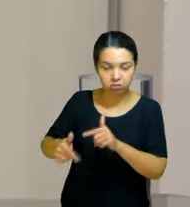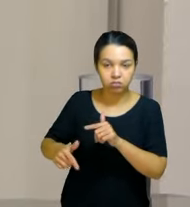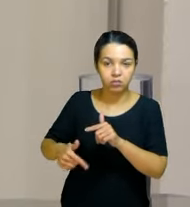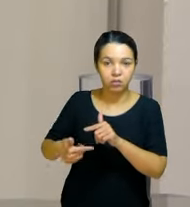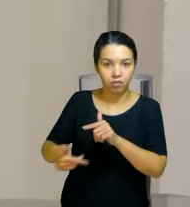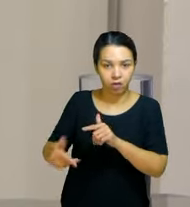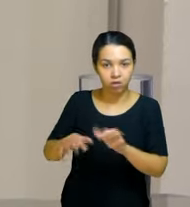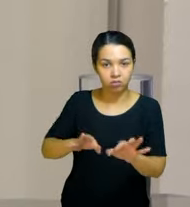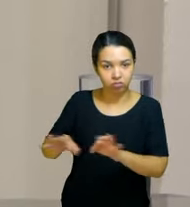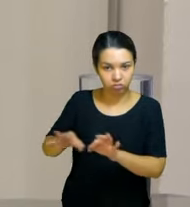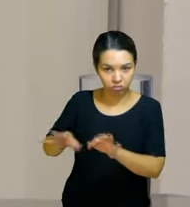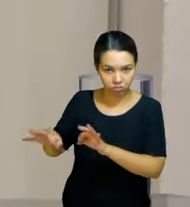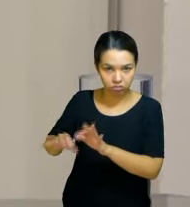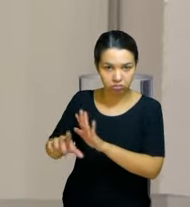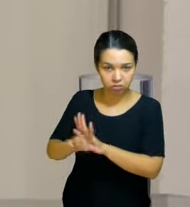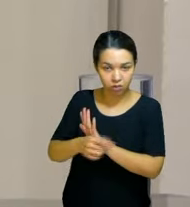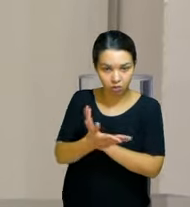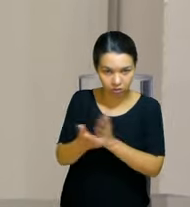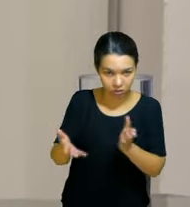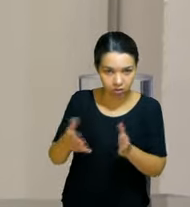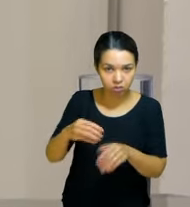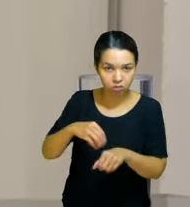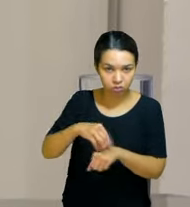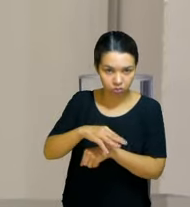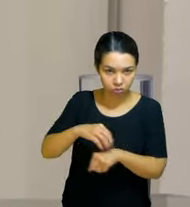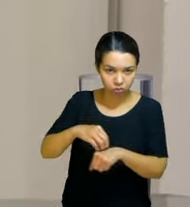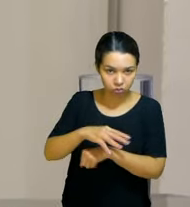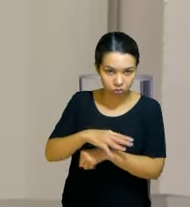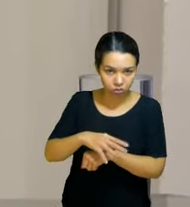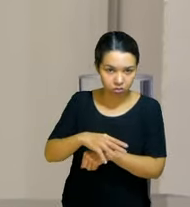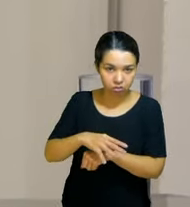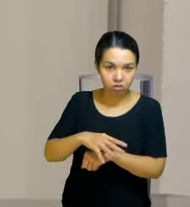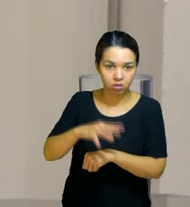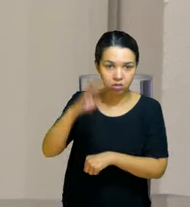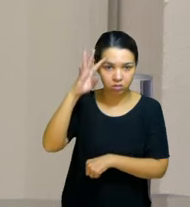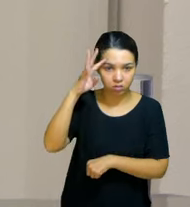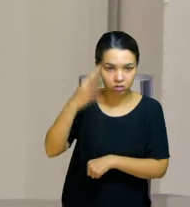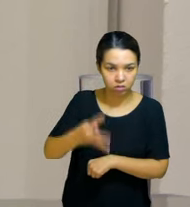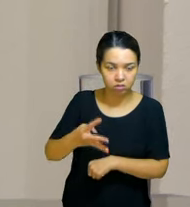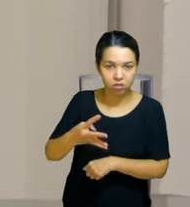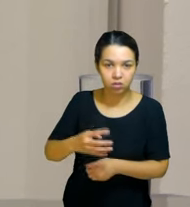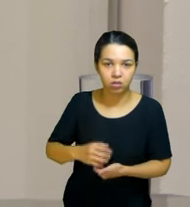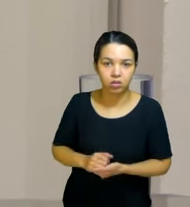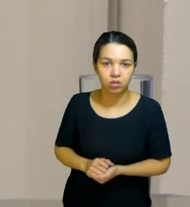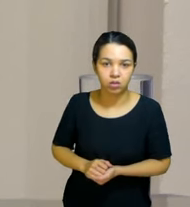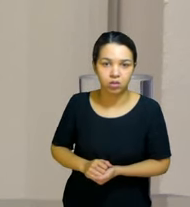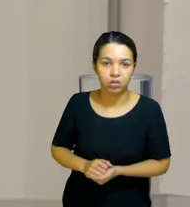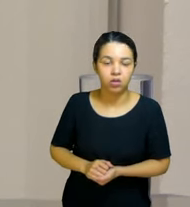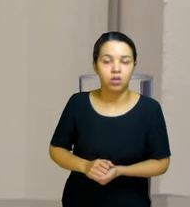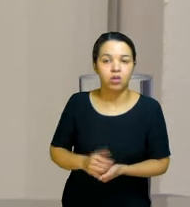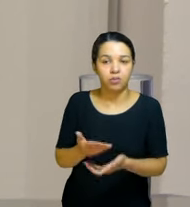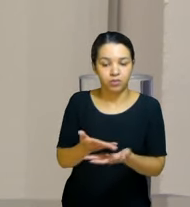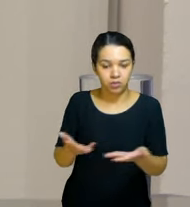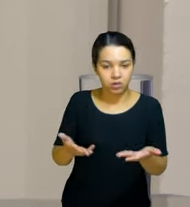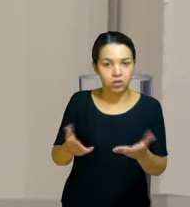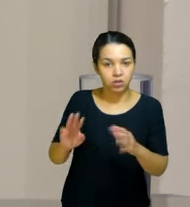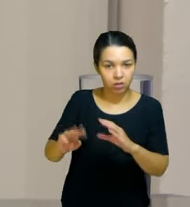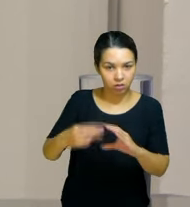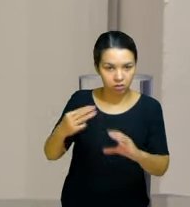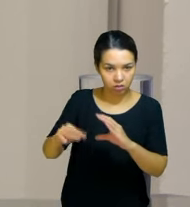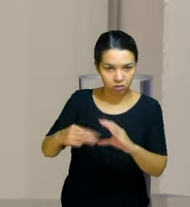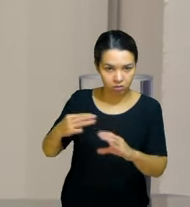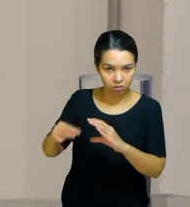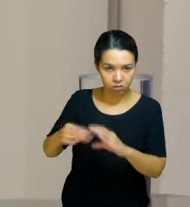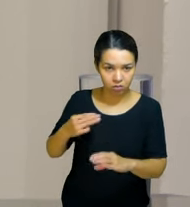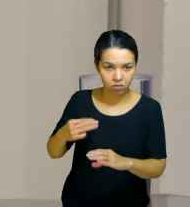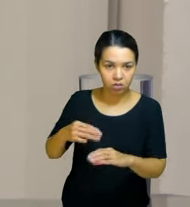àqueles que tiverem a sugestão no encontrar a solução para isso, que nos envie as sugestões.